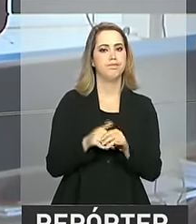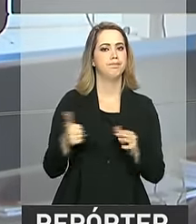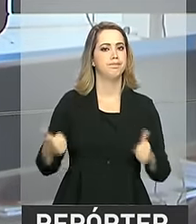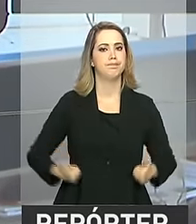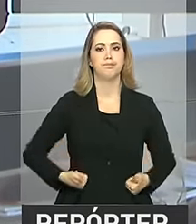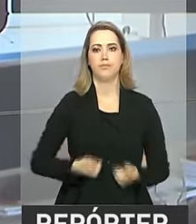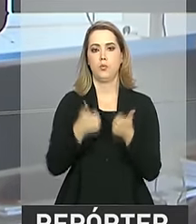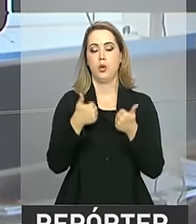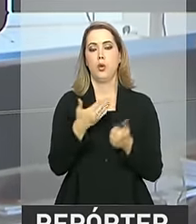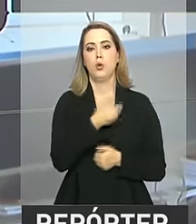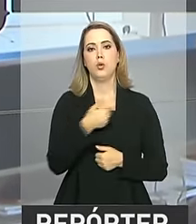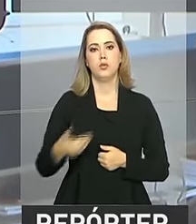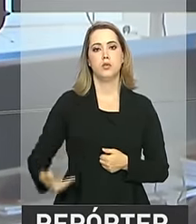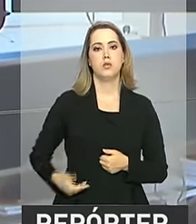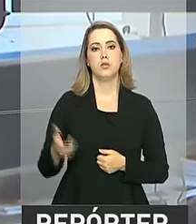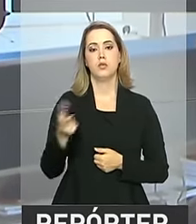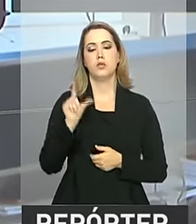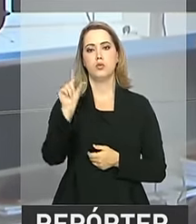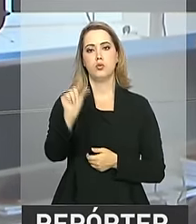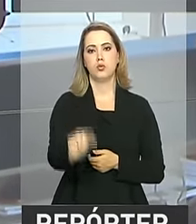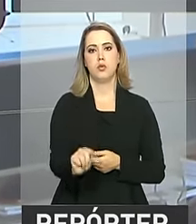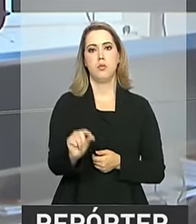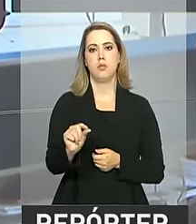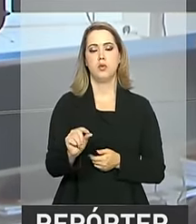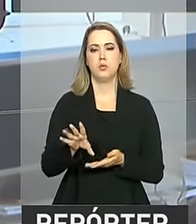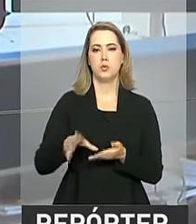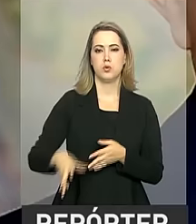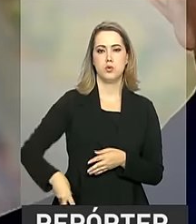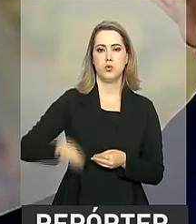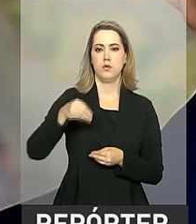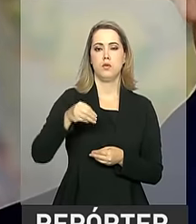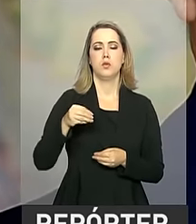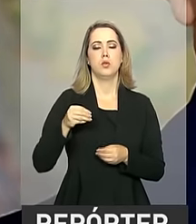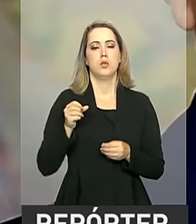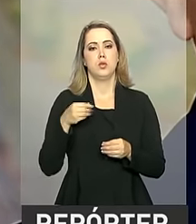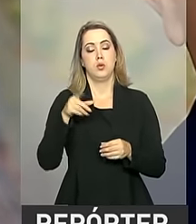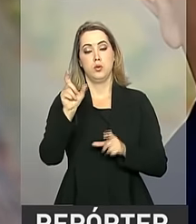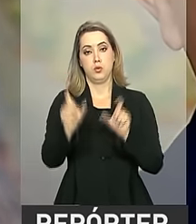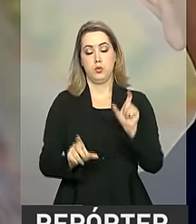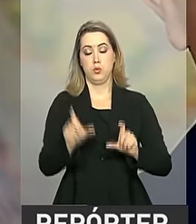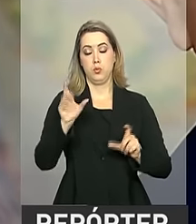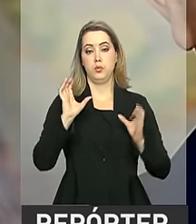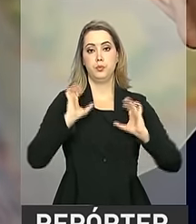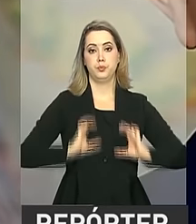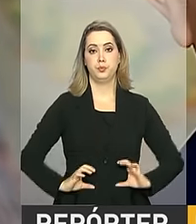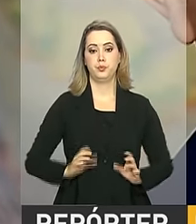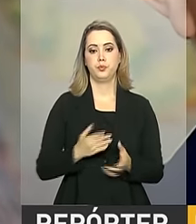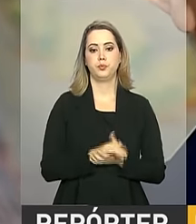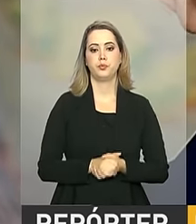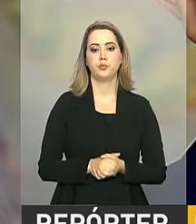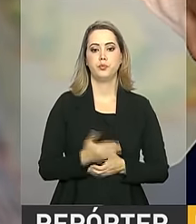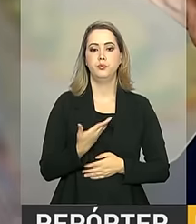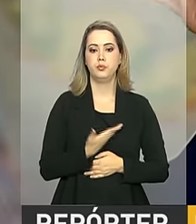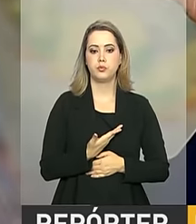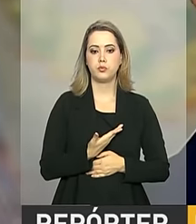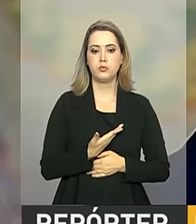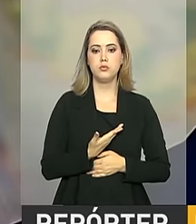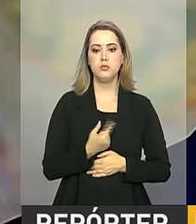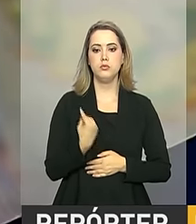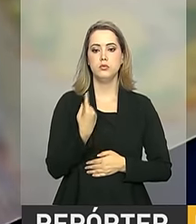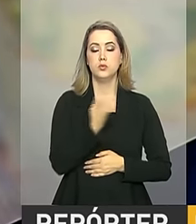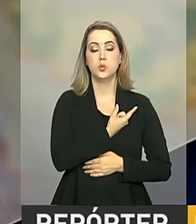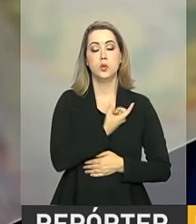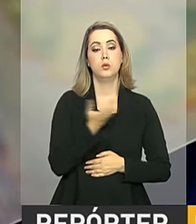que o Estado tire o mínimo possível do bolso do cidadão. Nós queremos apenas é fazer com que o Brasil